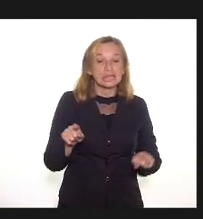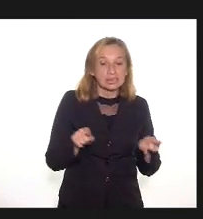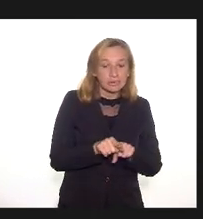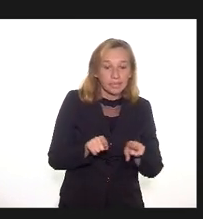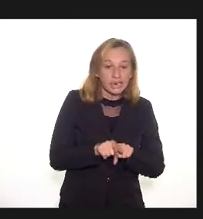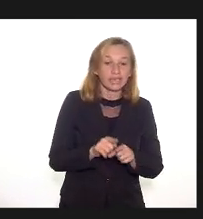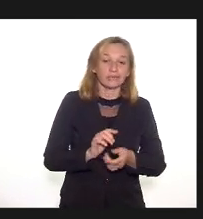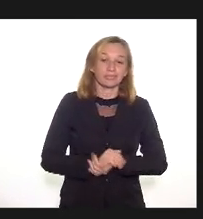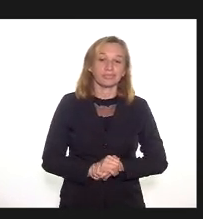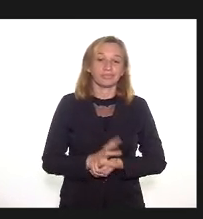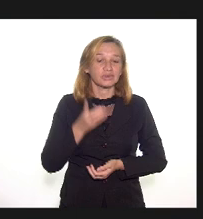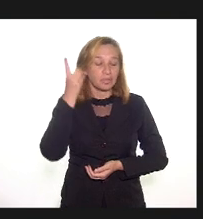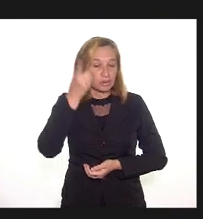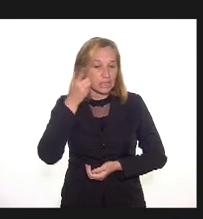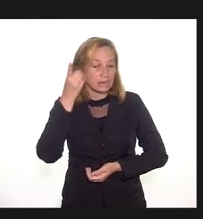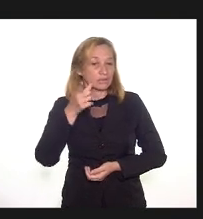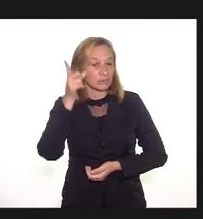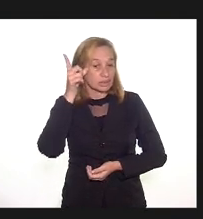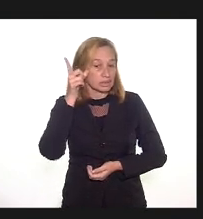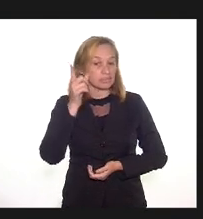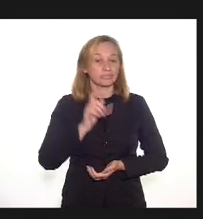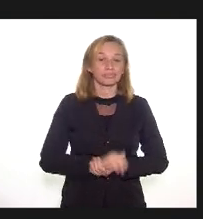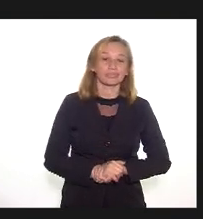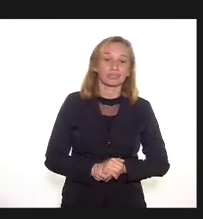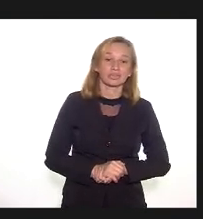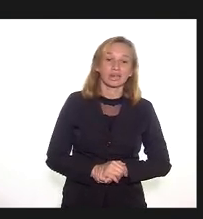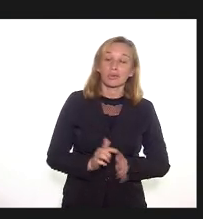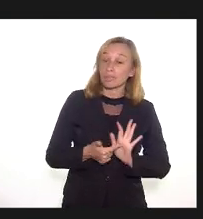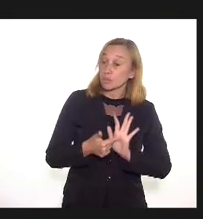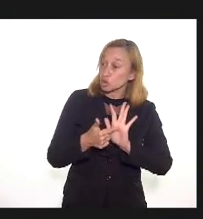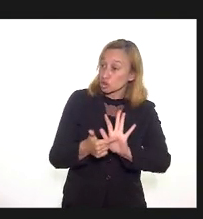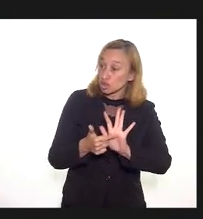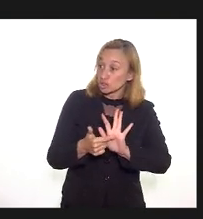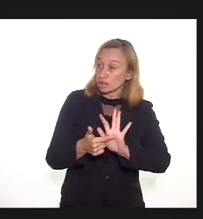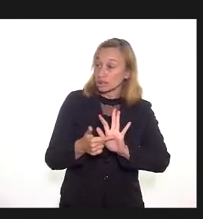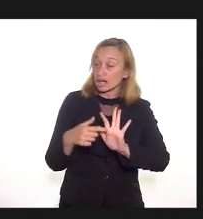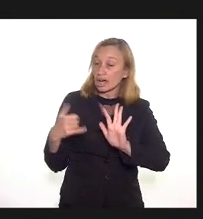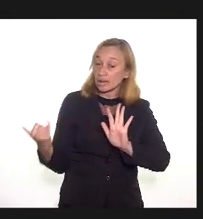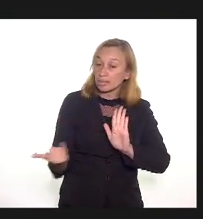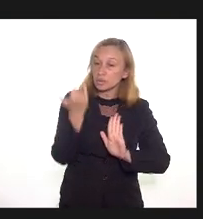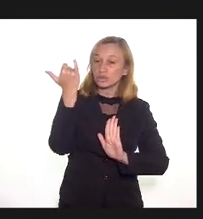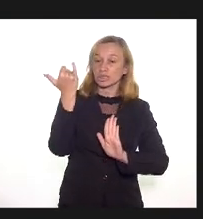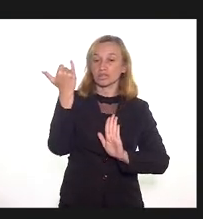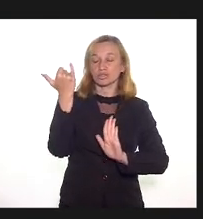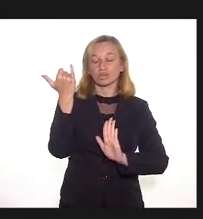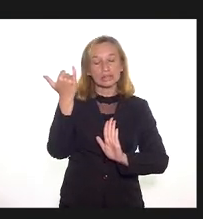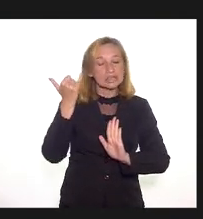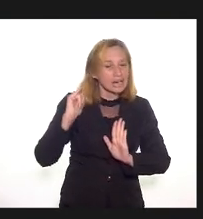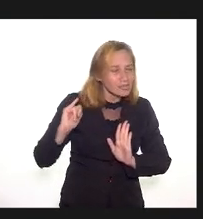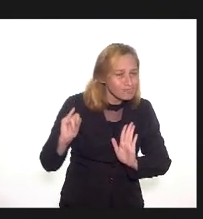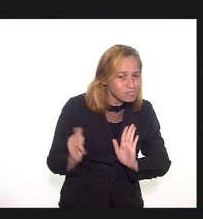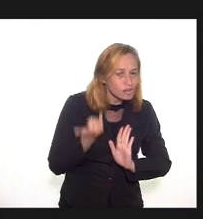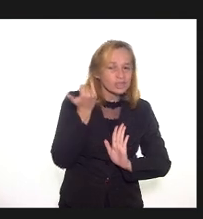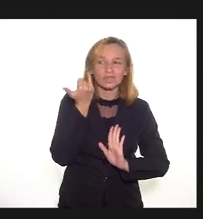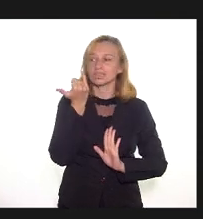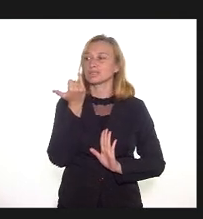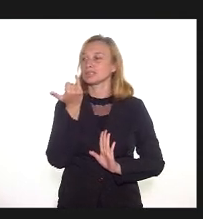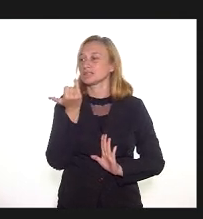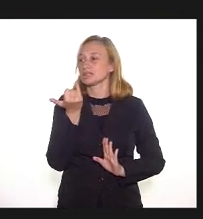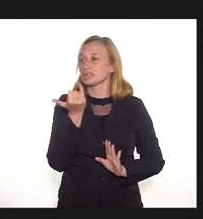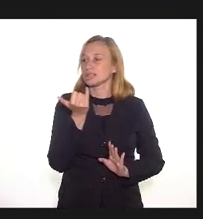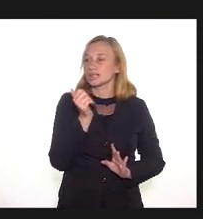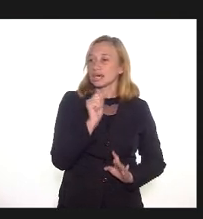tempo deputada Lucinha para mostrar a importante a importância do